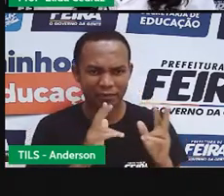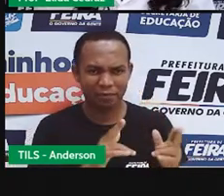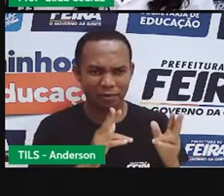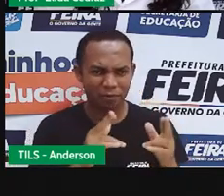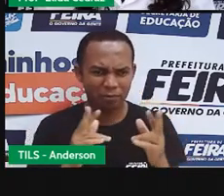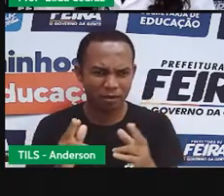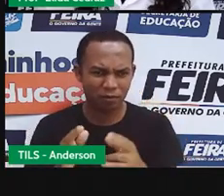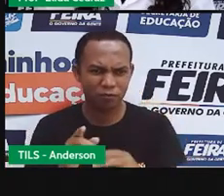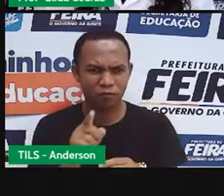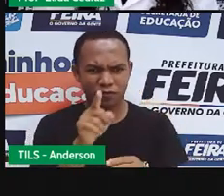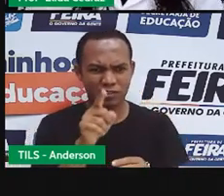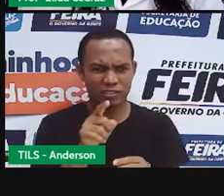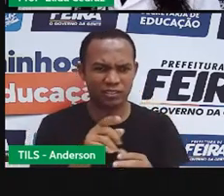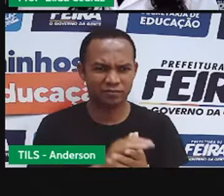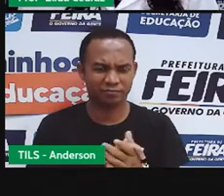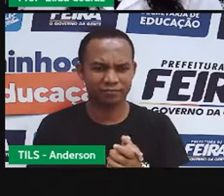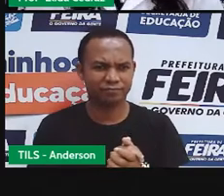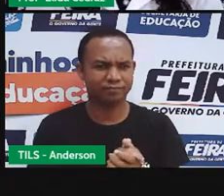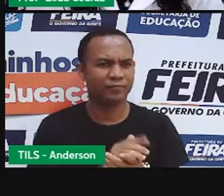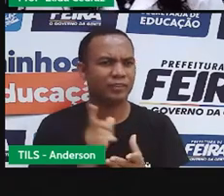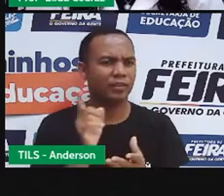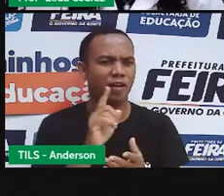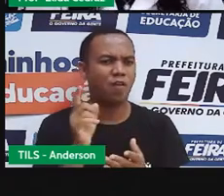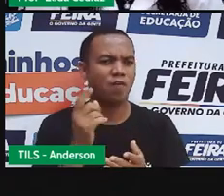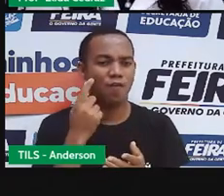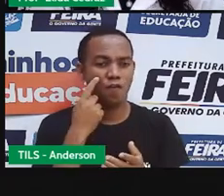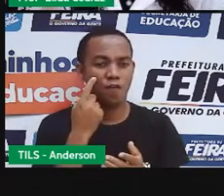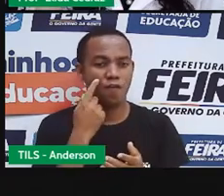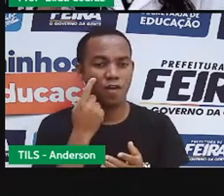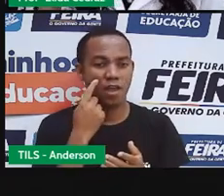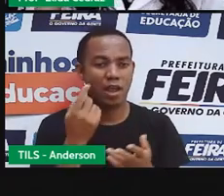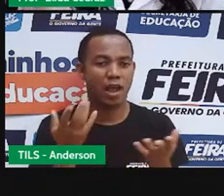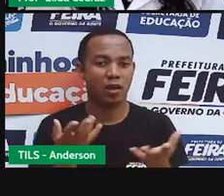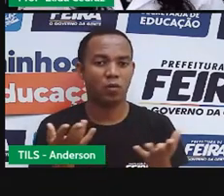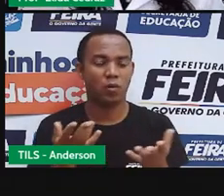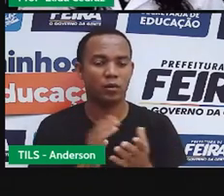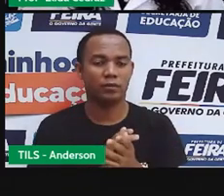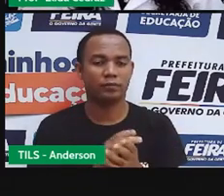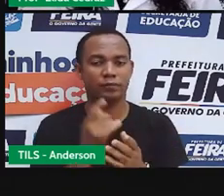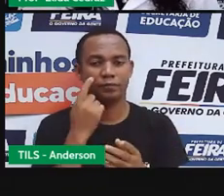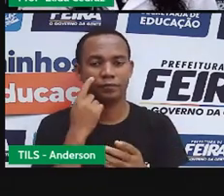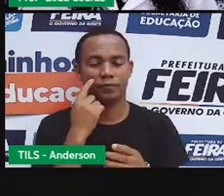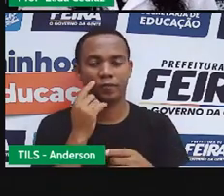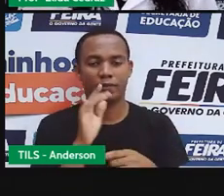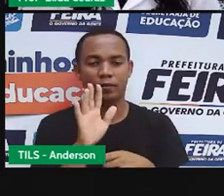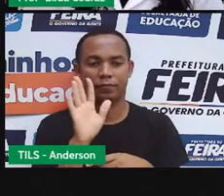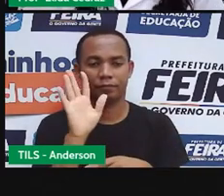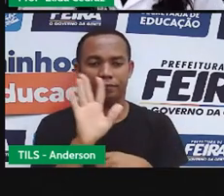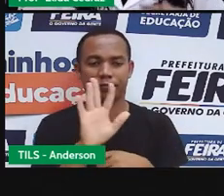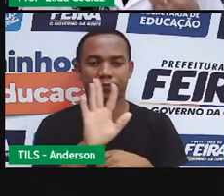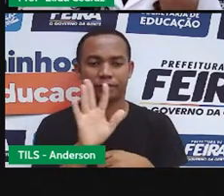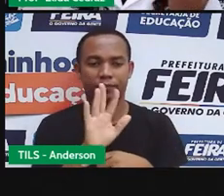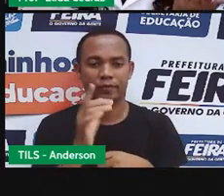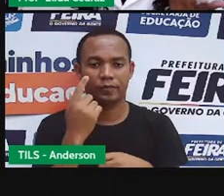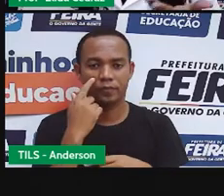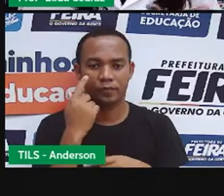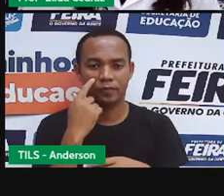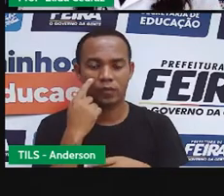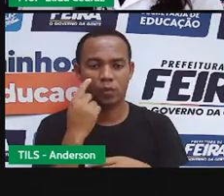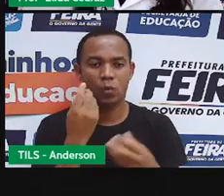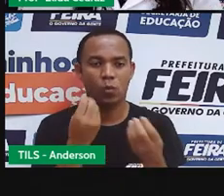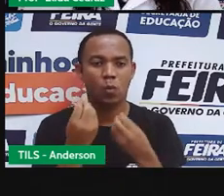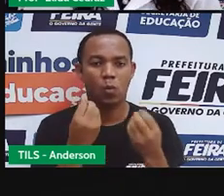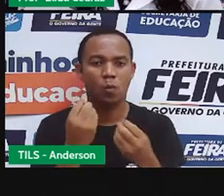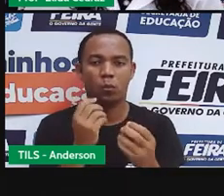as brincadeiras que você brinca? Não, a gente vai ver isso agora nesse vídeo. Preste atenção aí. Vamos